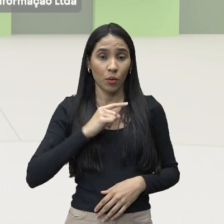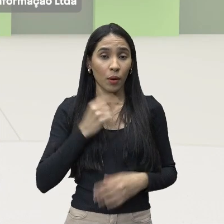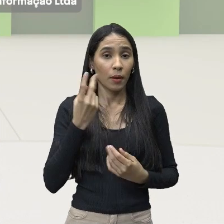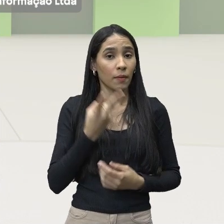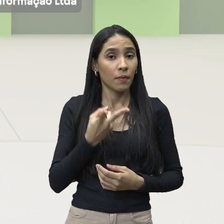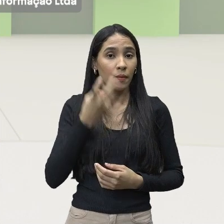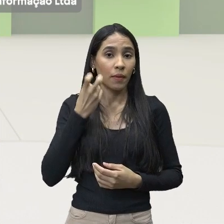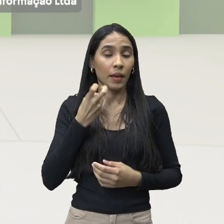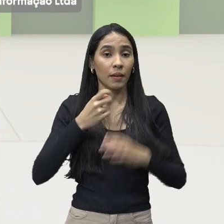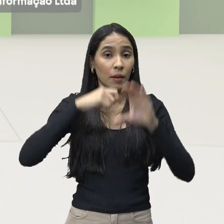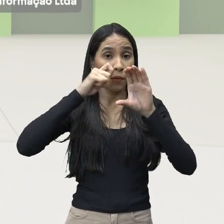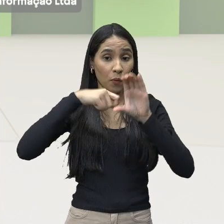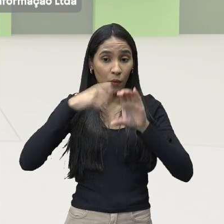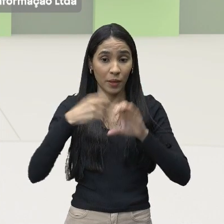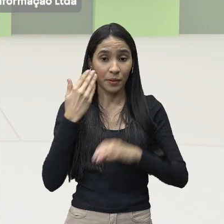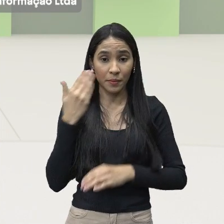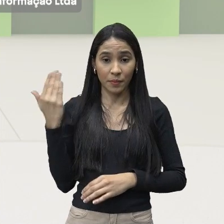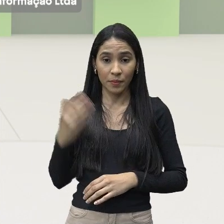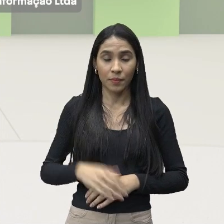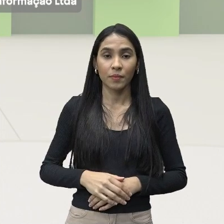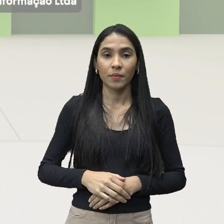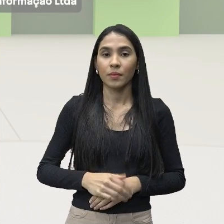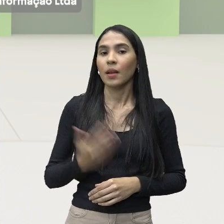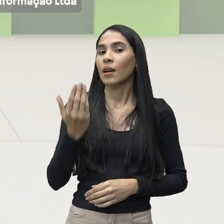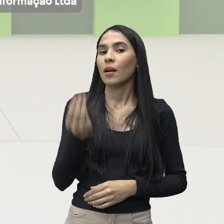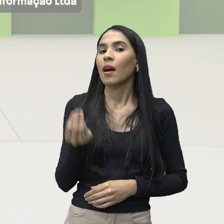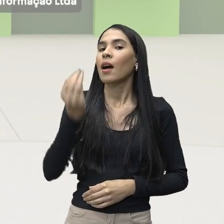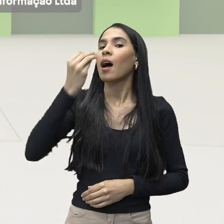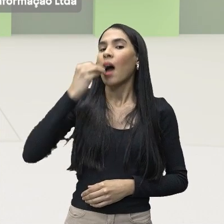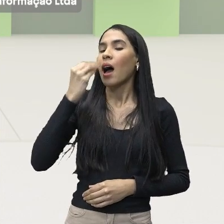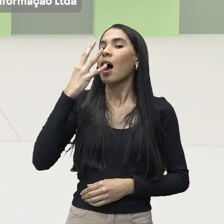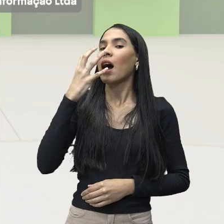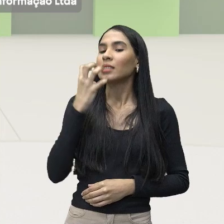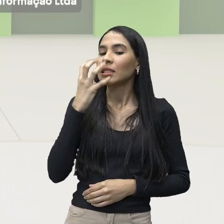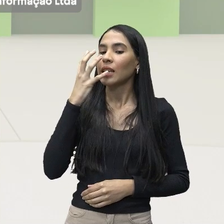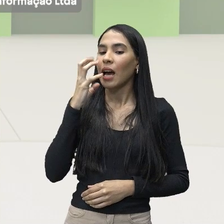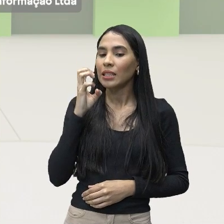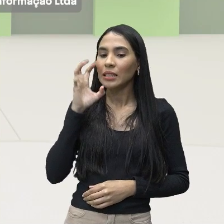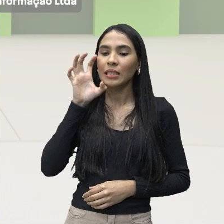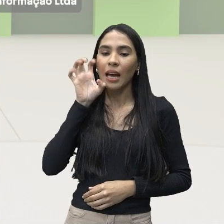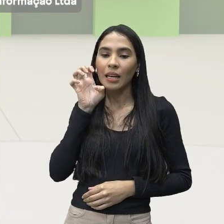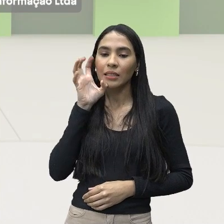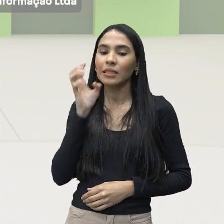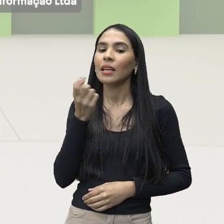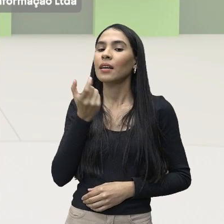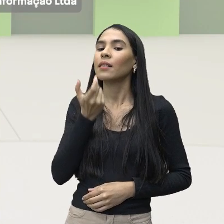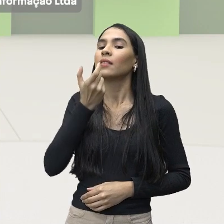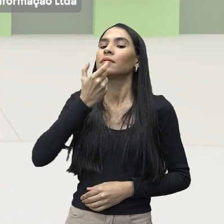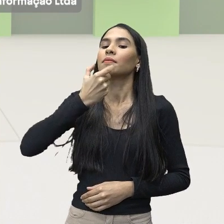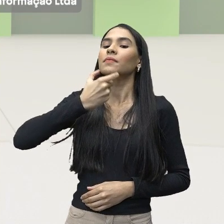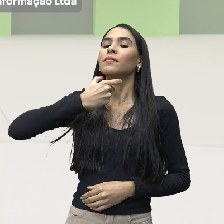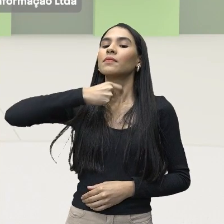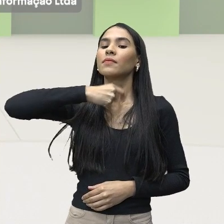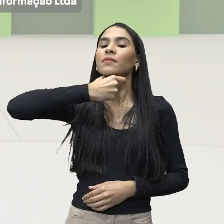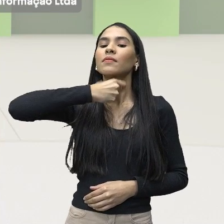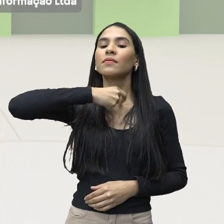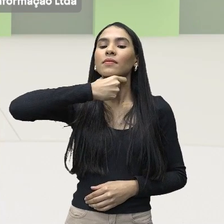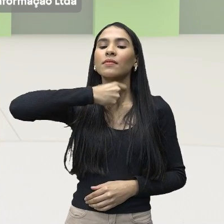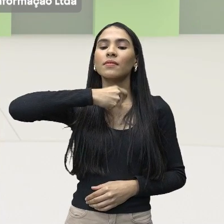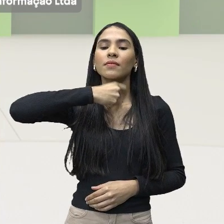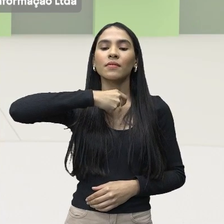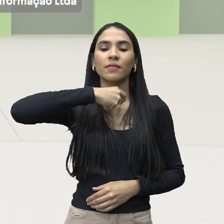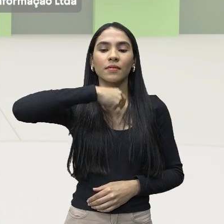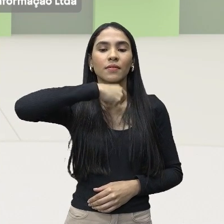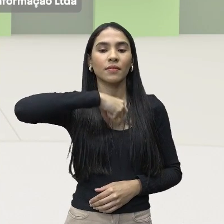através dessa animação, olha, quando você deglute um alimento, ingere ele, ele vai passar pela sua faringe, né,